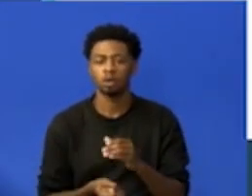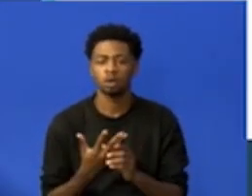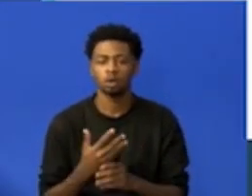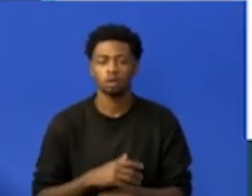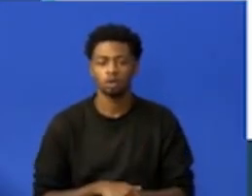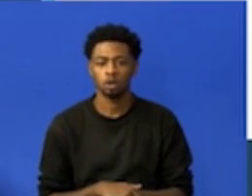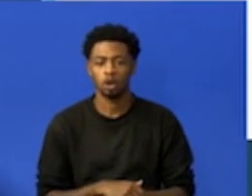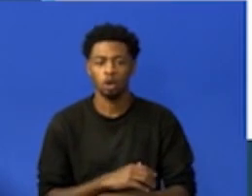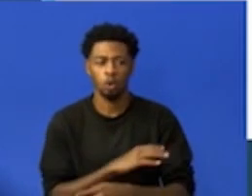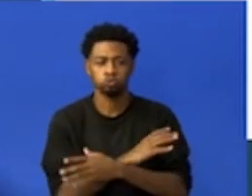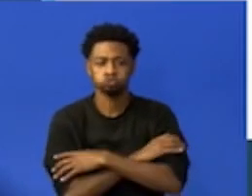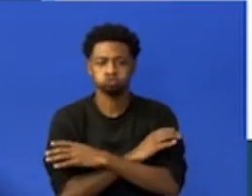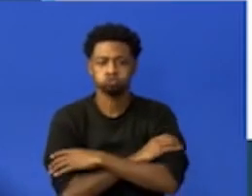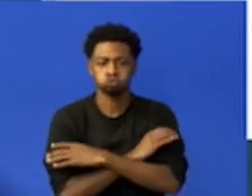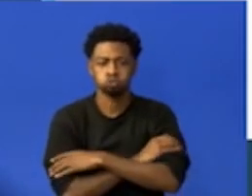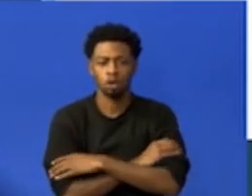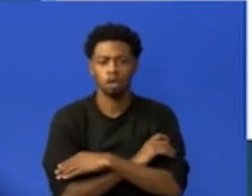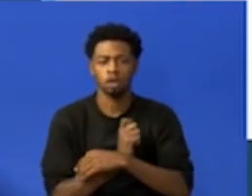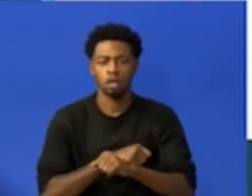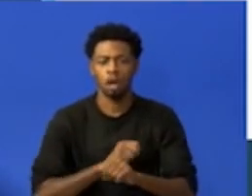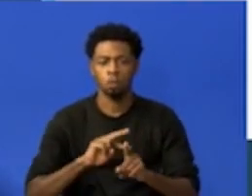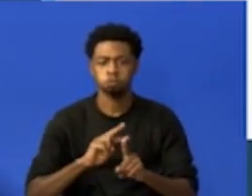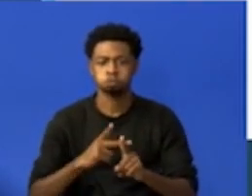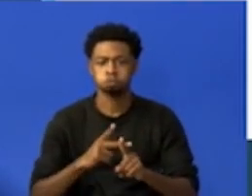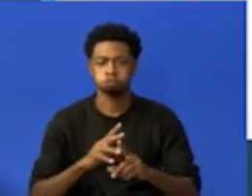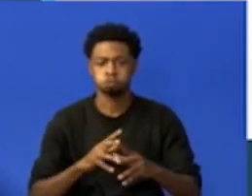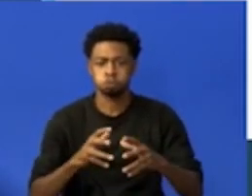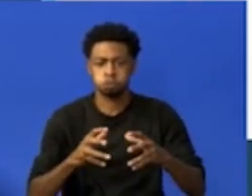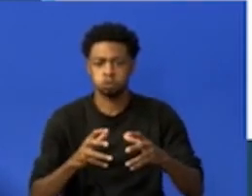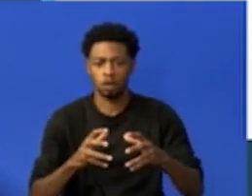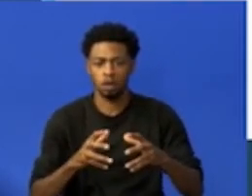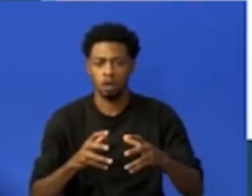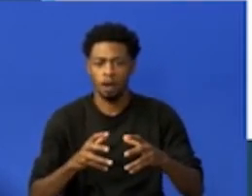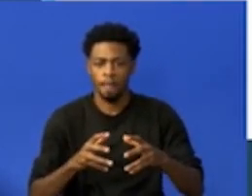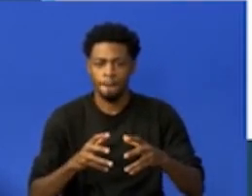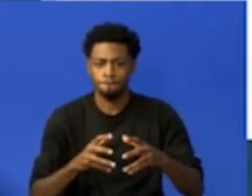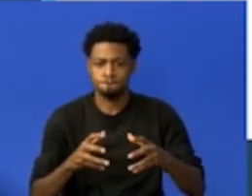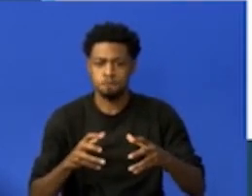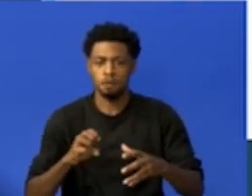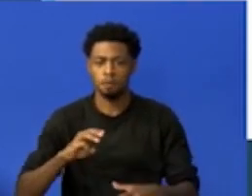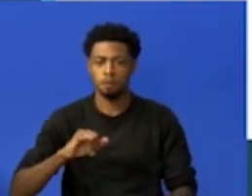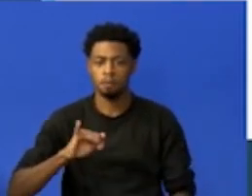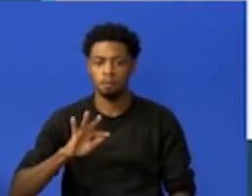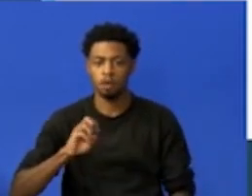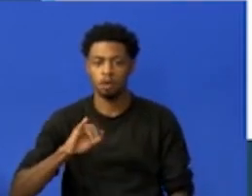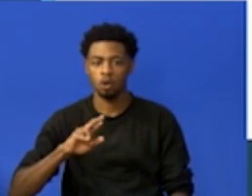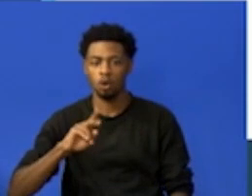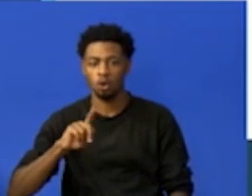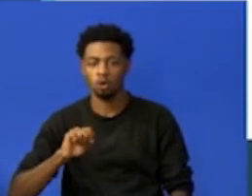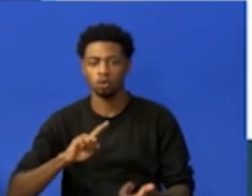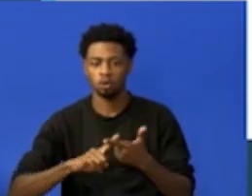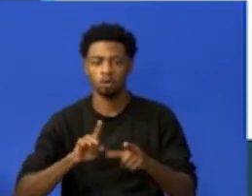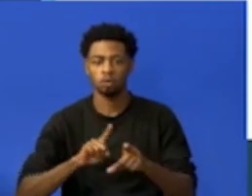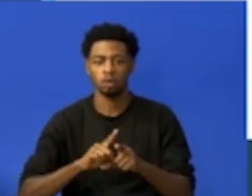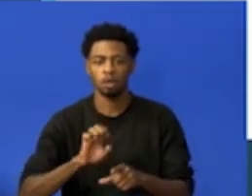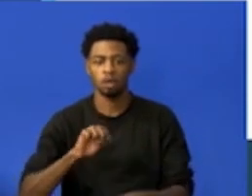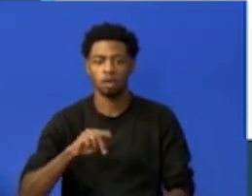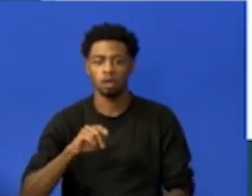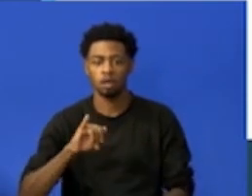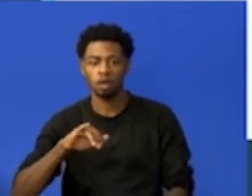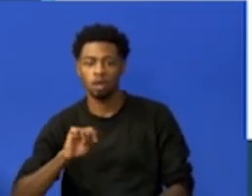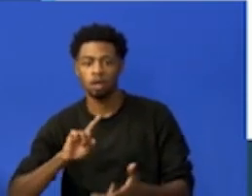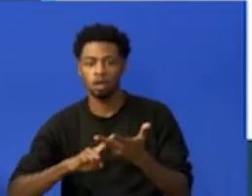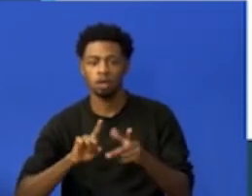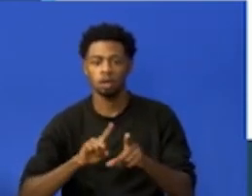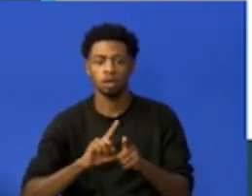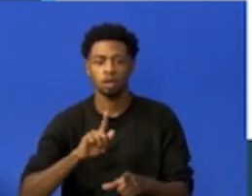músculo esquelético aumento da capilarização, do número e volume das mitocôndrias, aumento do número de enzimas oxidativas e dos